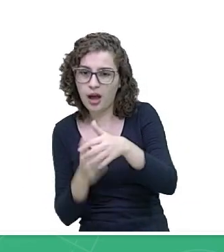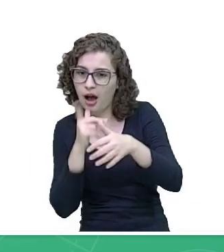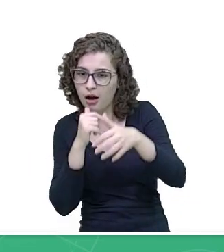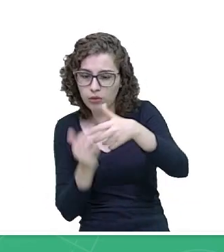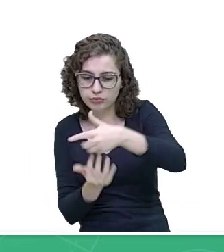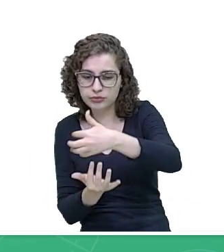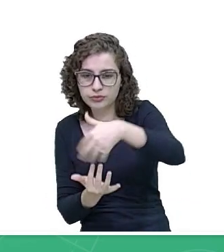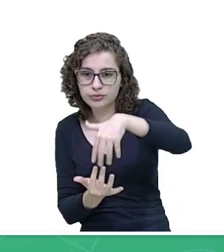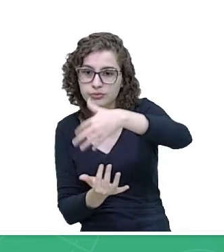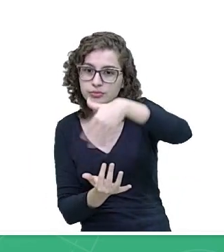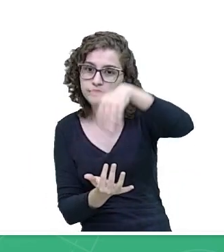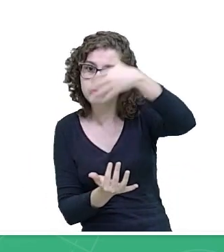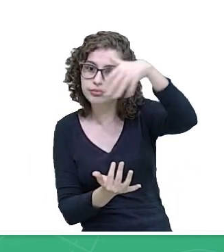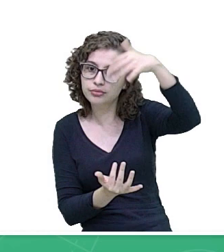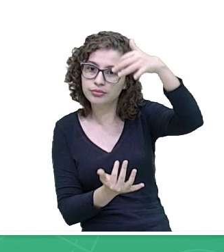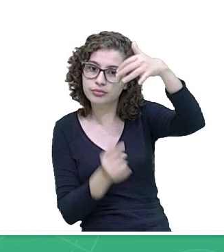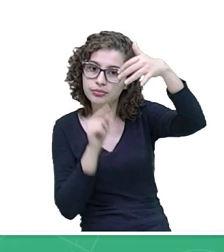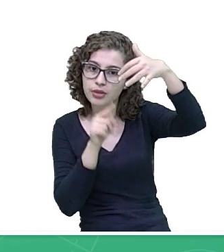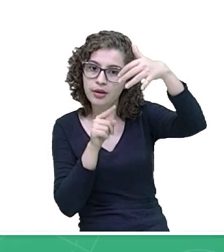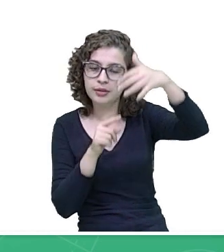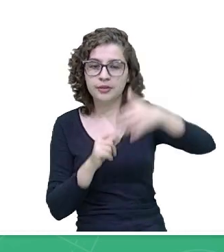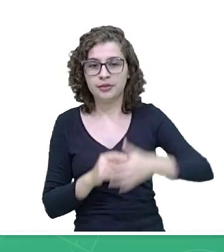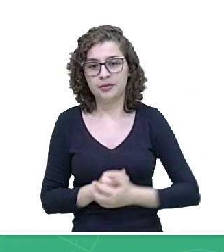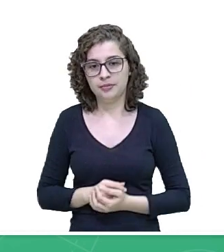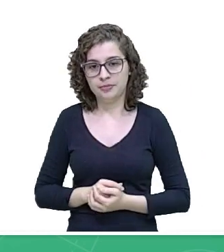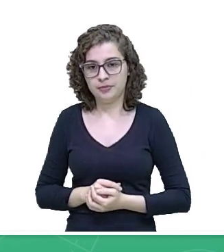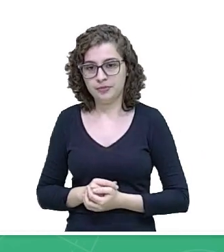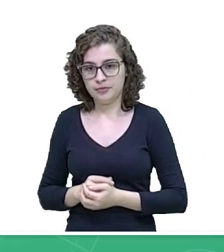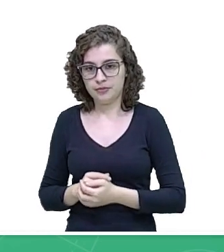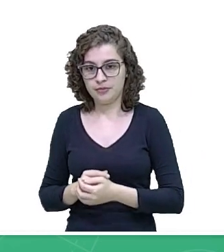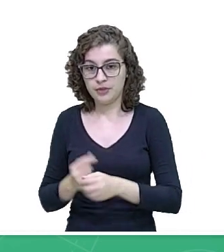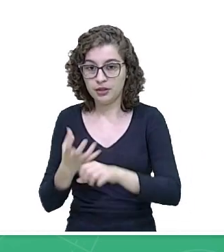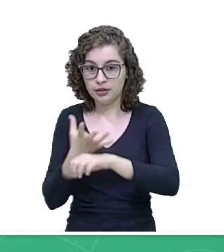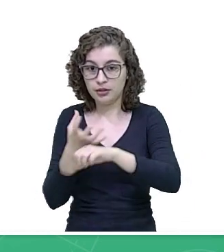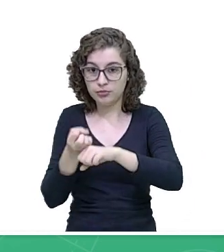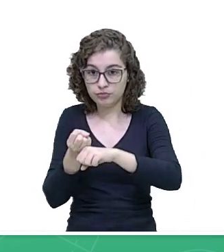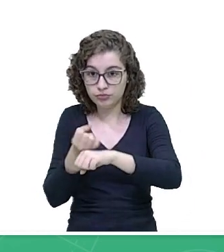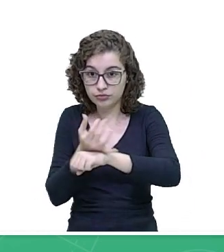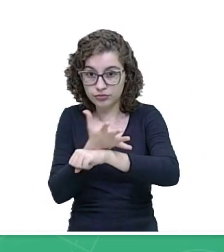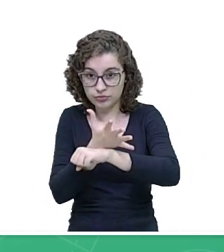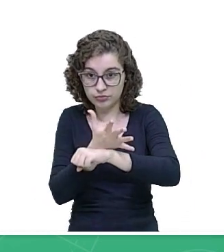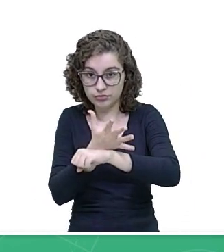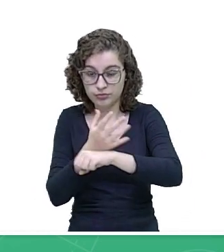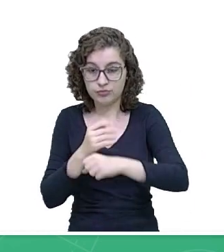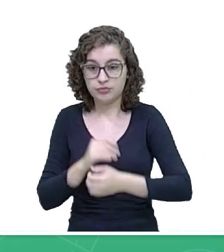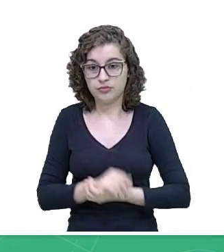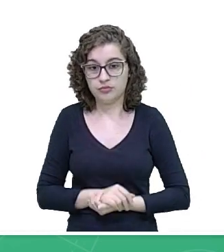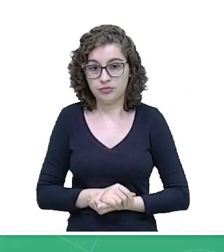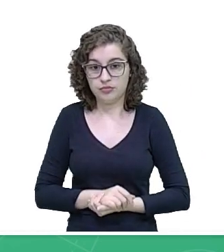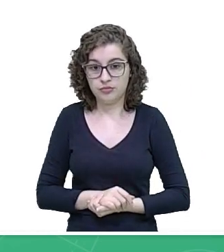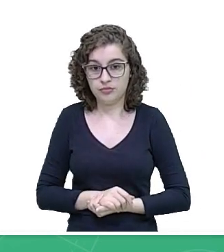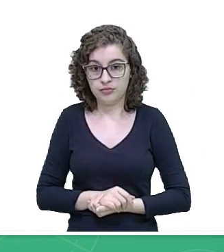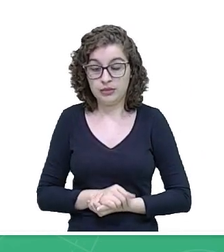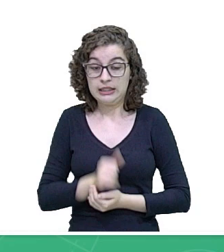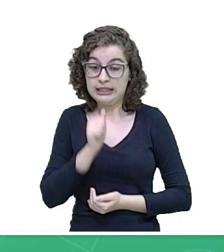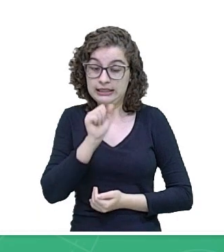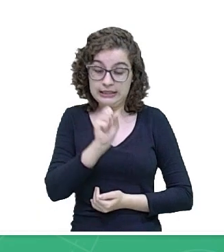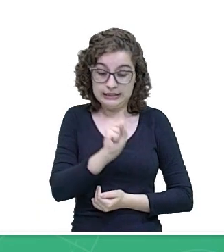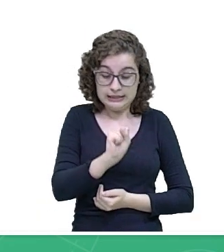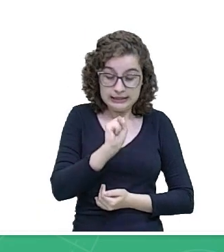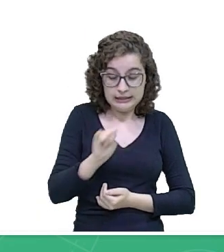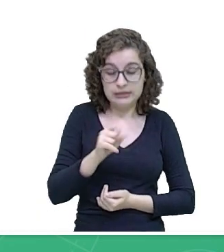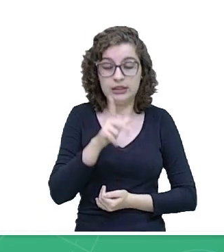vai ocorrer a condensação. É preciso diminuir a temperatura, libera calor. Se for do líquido para o